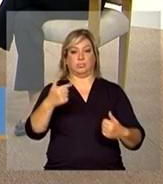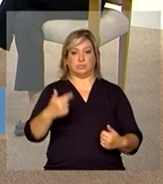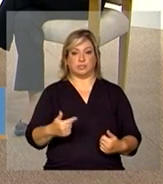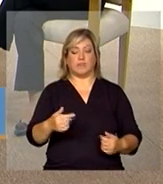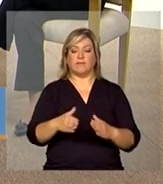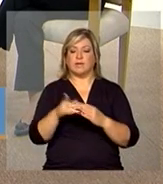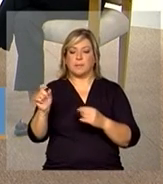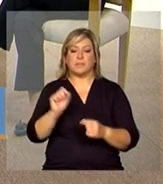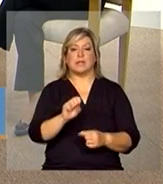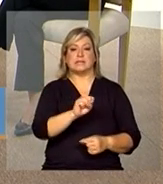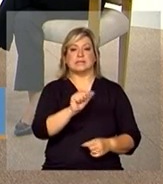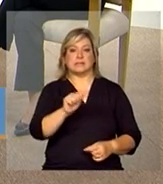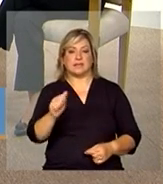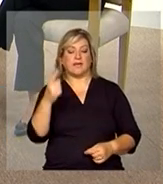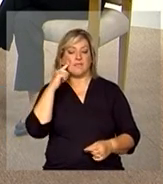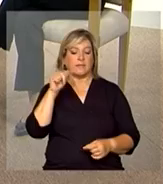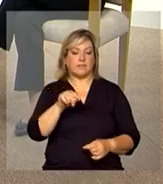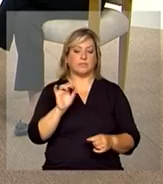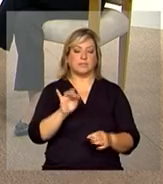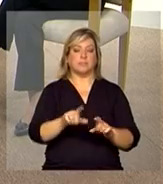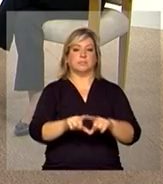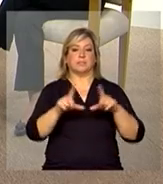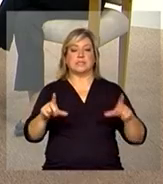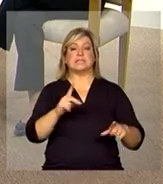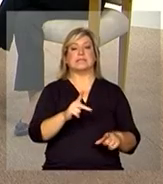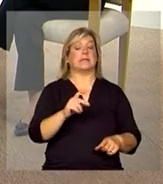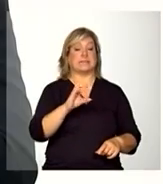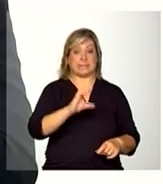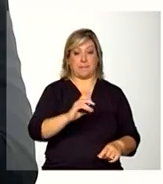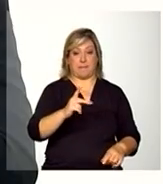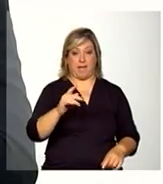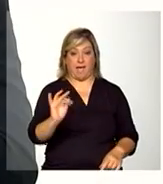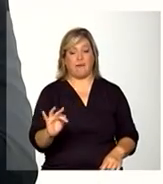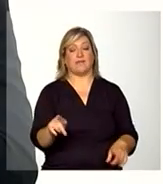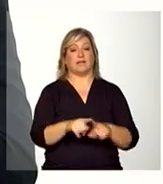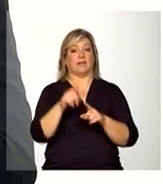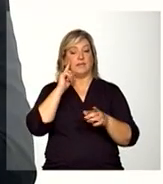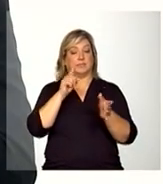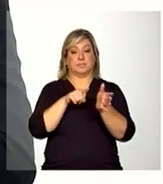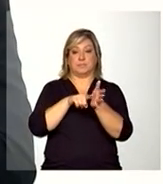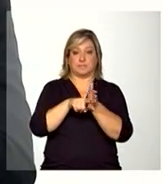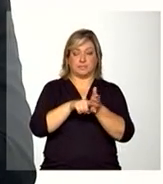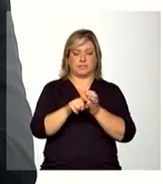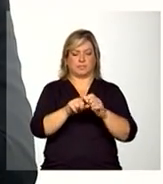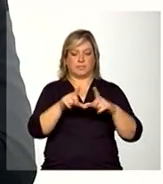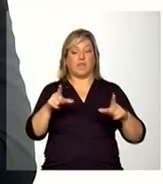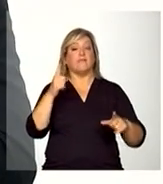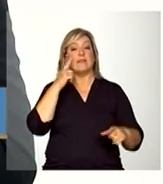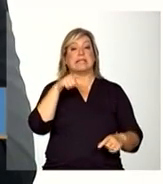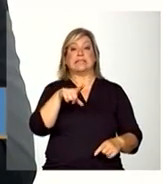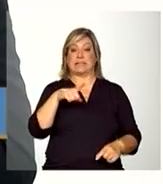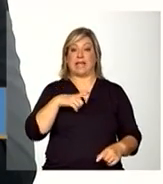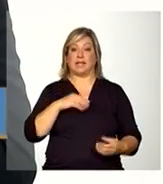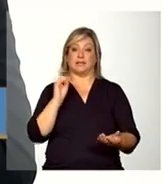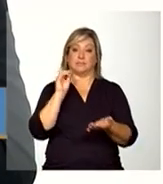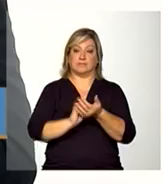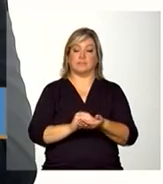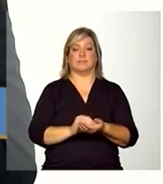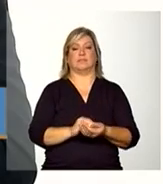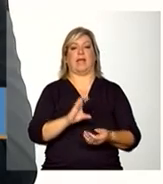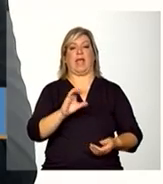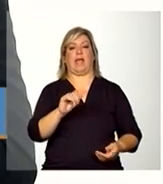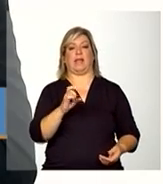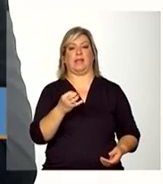consulta dentro sa Pesquisar pelo CPF por exemplo a gente recomenda pelo CPF se essa pessoa se encontra lá no sistema de